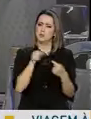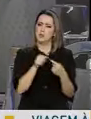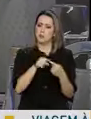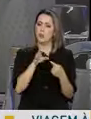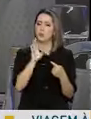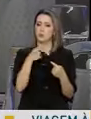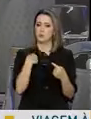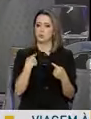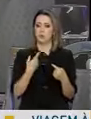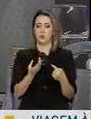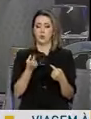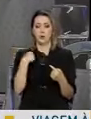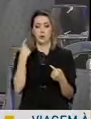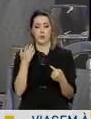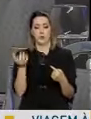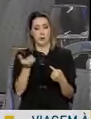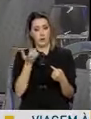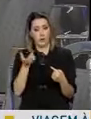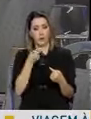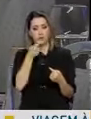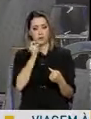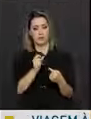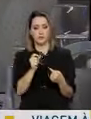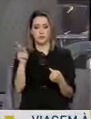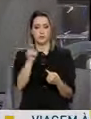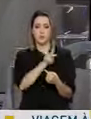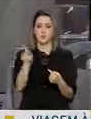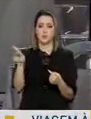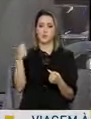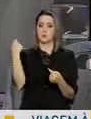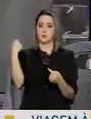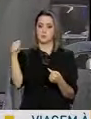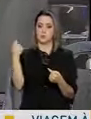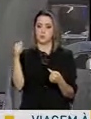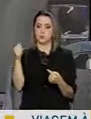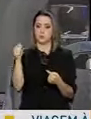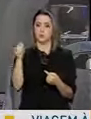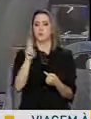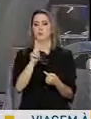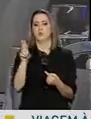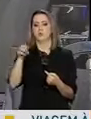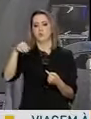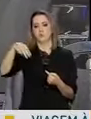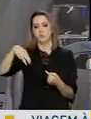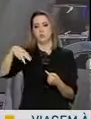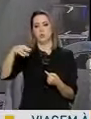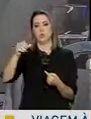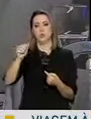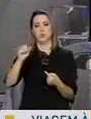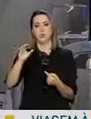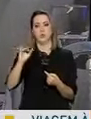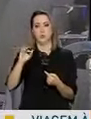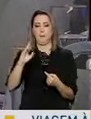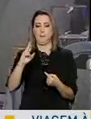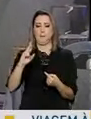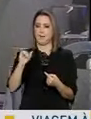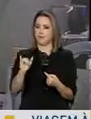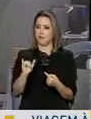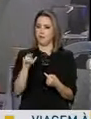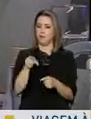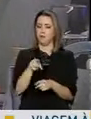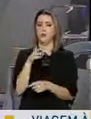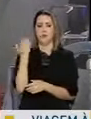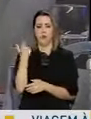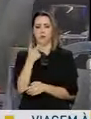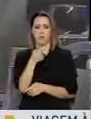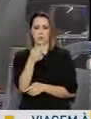até quero dizer que o presidente má tei ainda no g20 sugeriram que nós